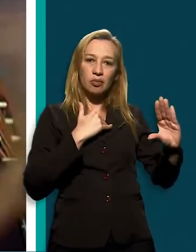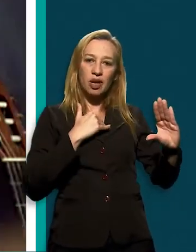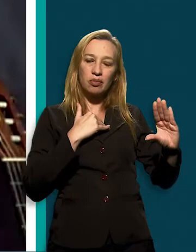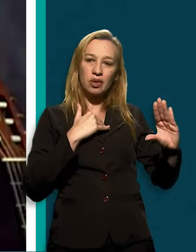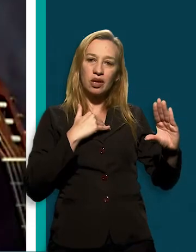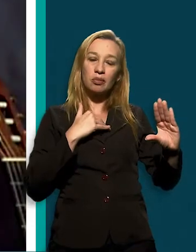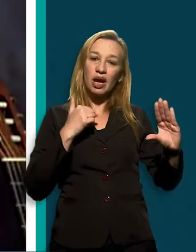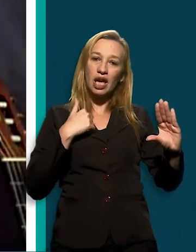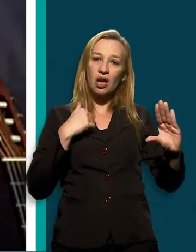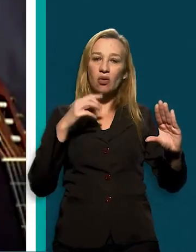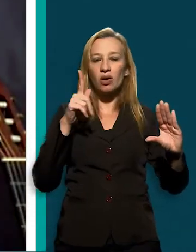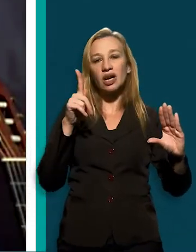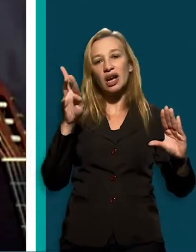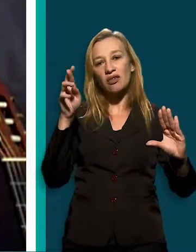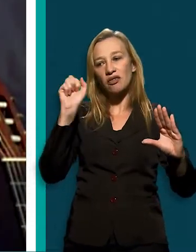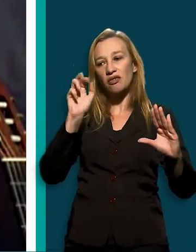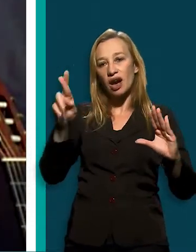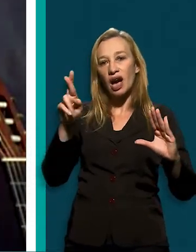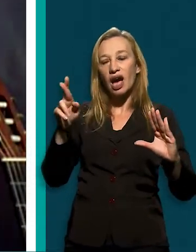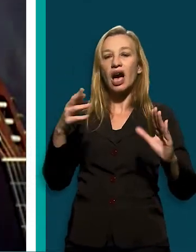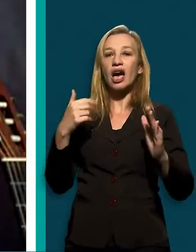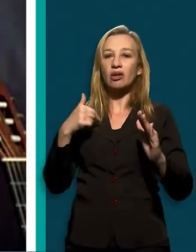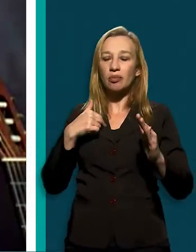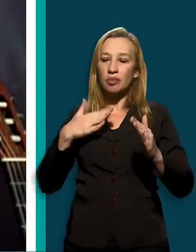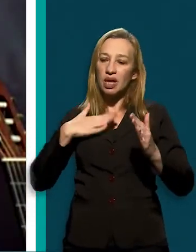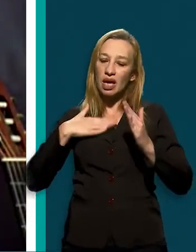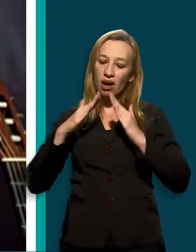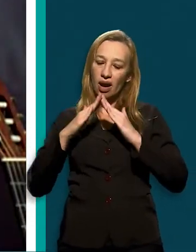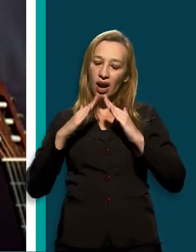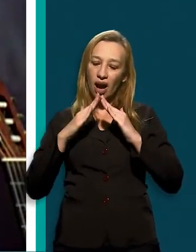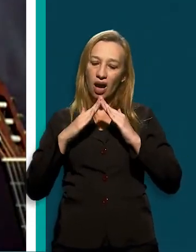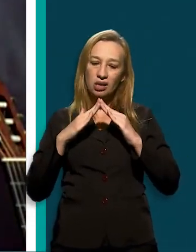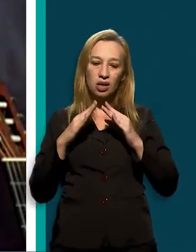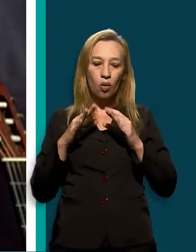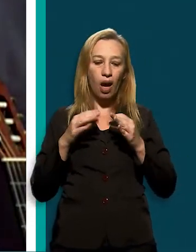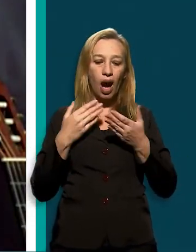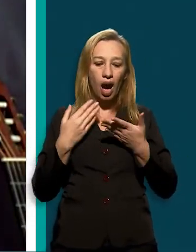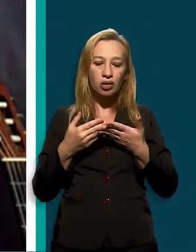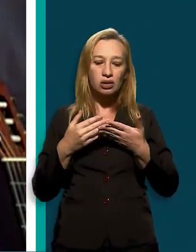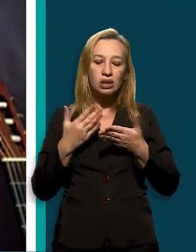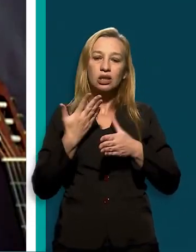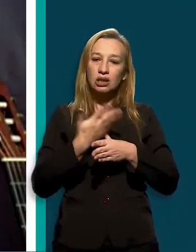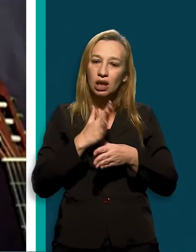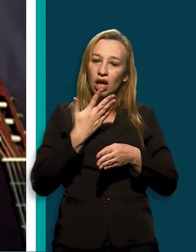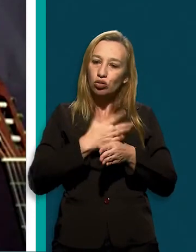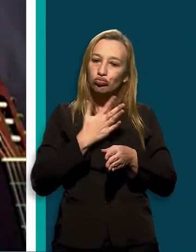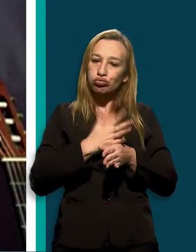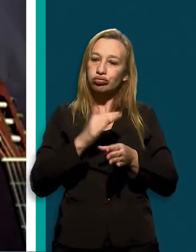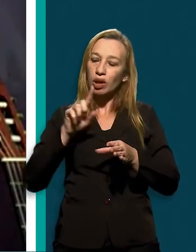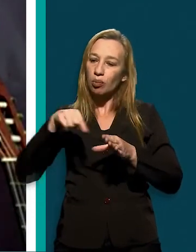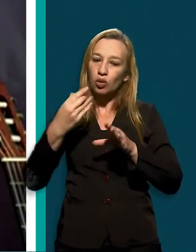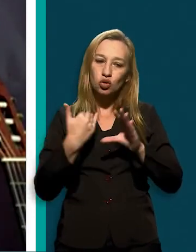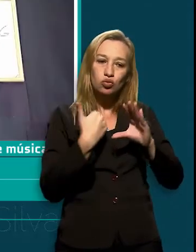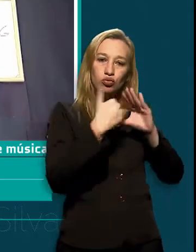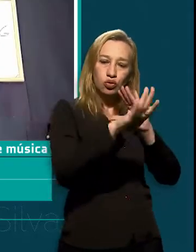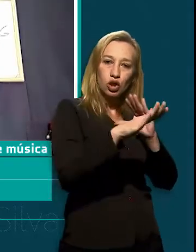casa, envio. Antigamente eu teria que ir a um estúdio, né, para se reunir com outros músicos para poder fazer